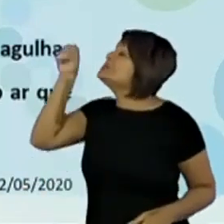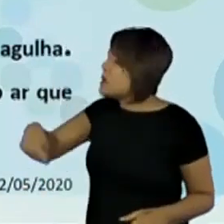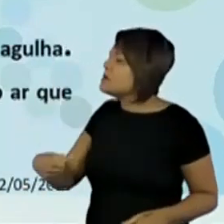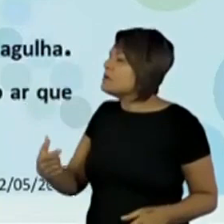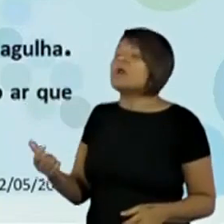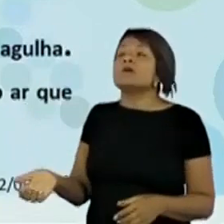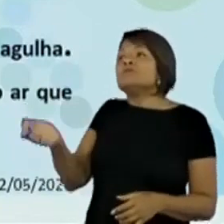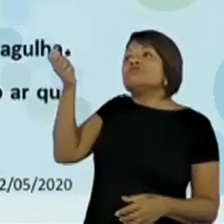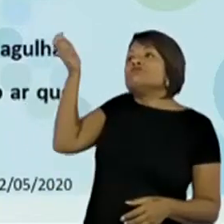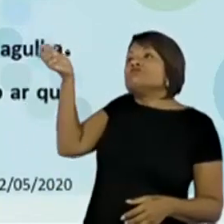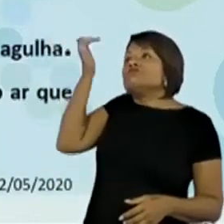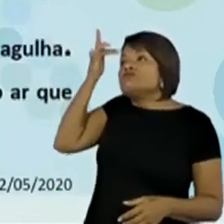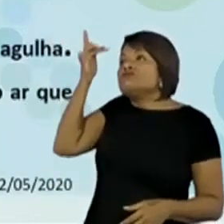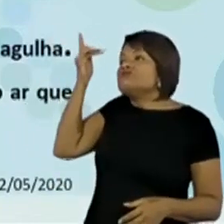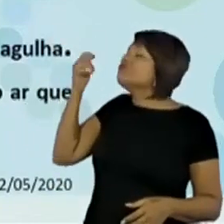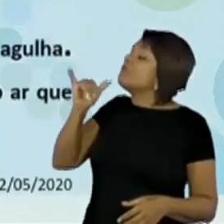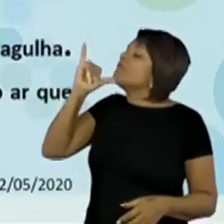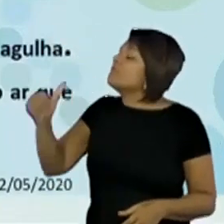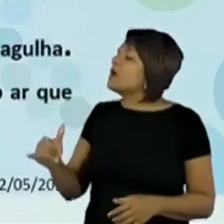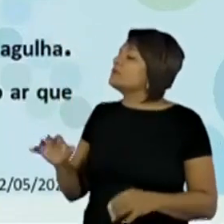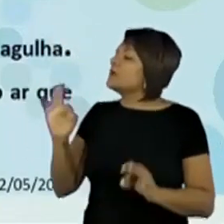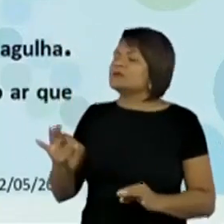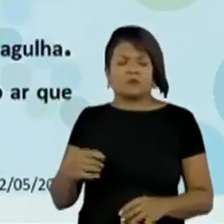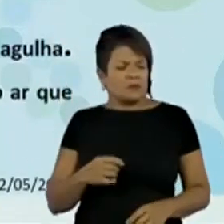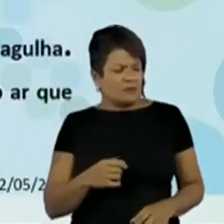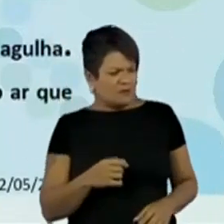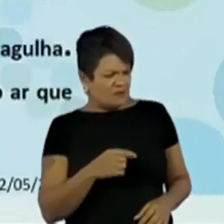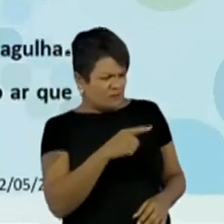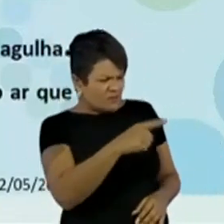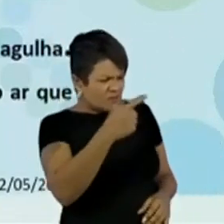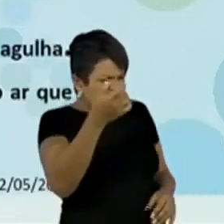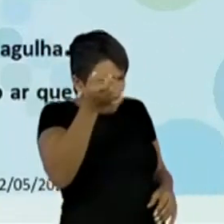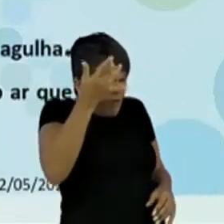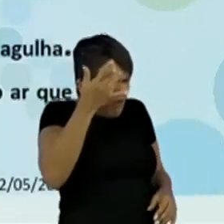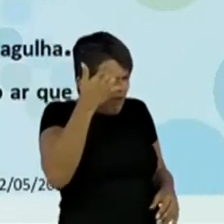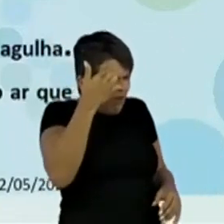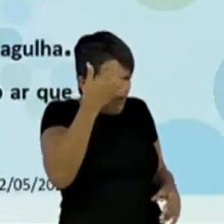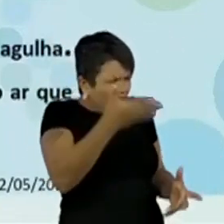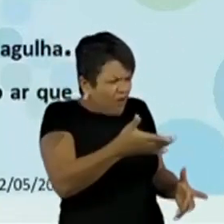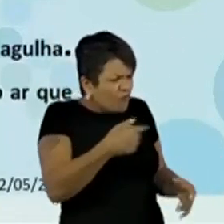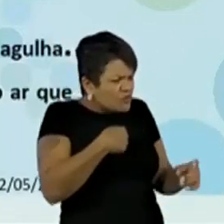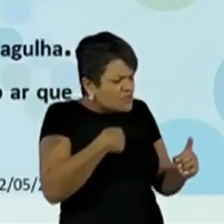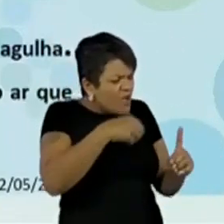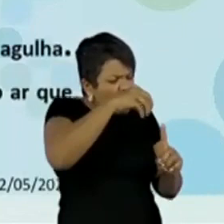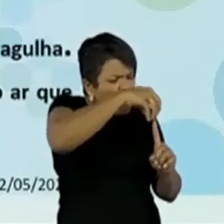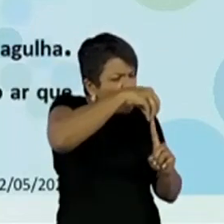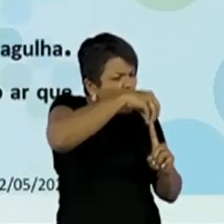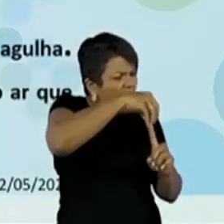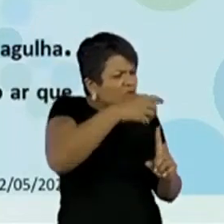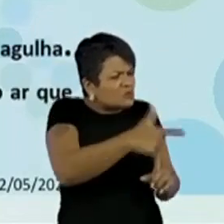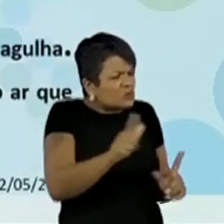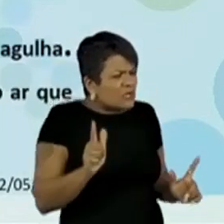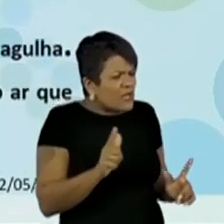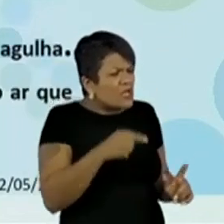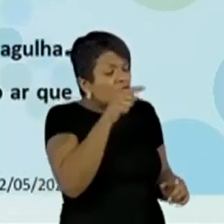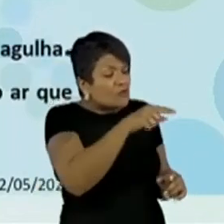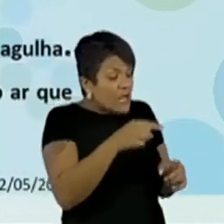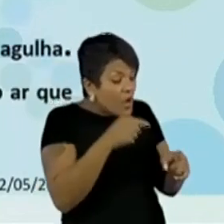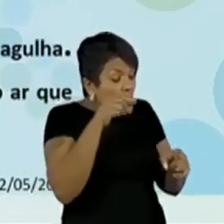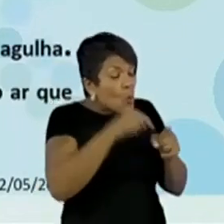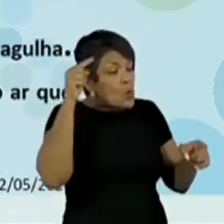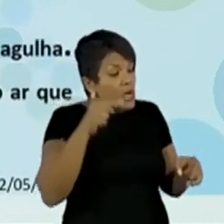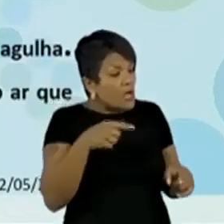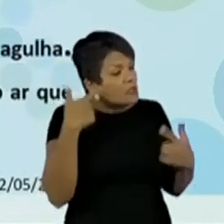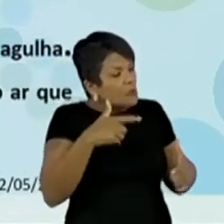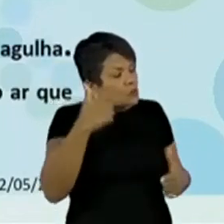der na cabeça. Que cabeça, senhora? A senhora não é alfinete, é agulha. Agulha não